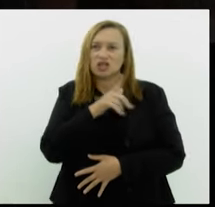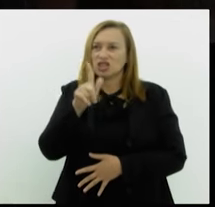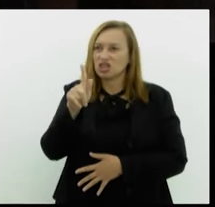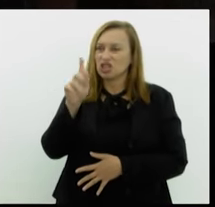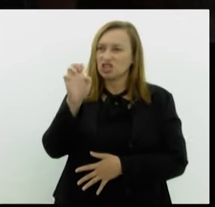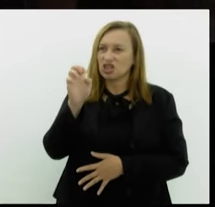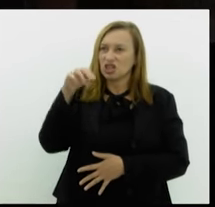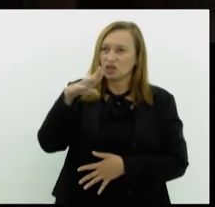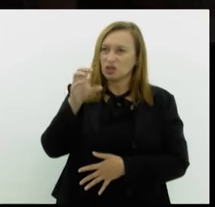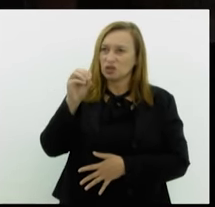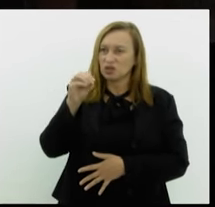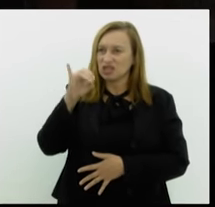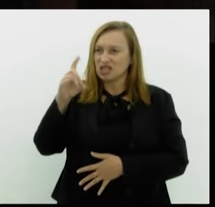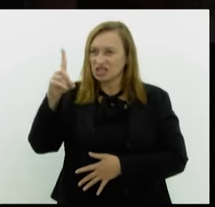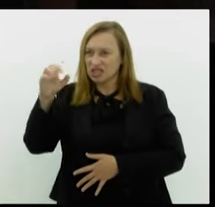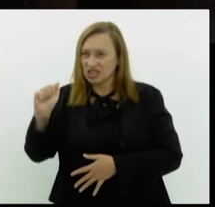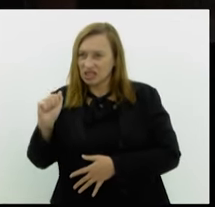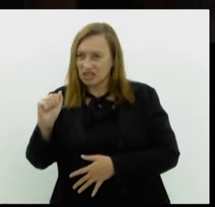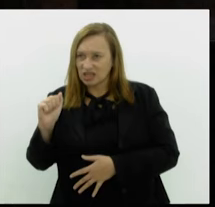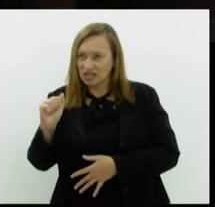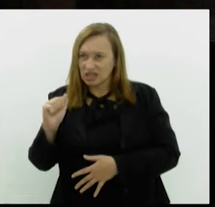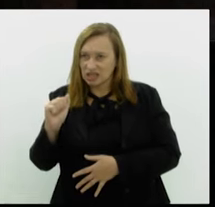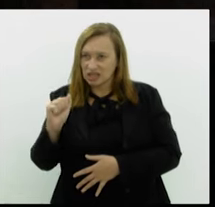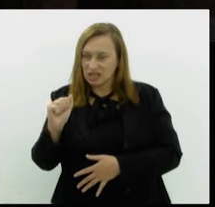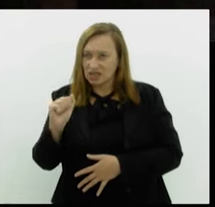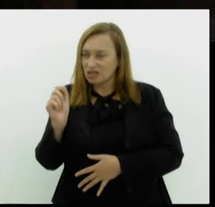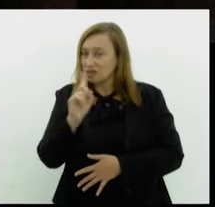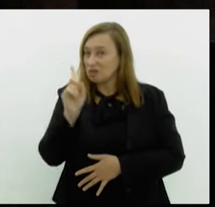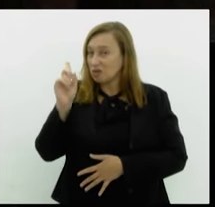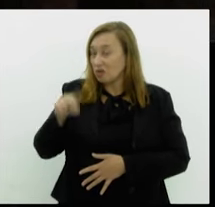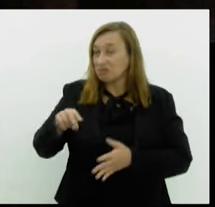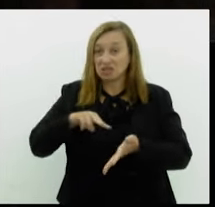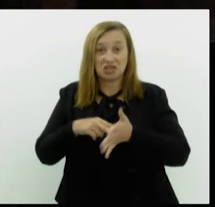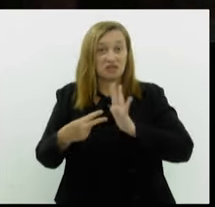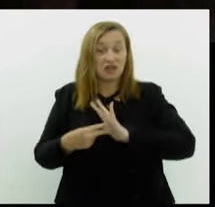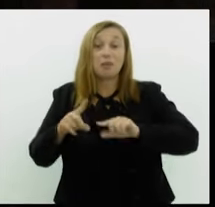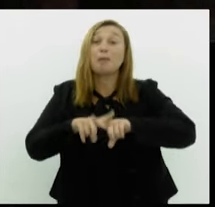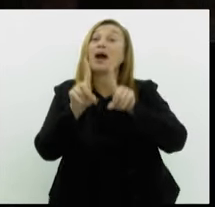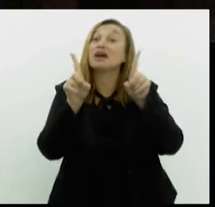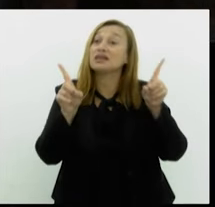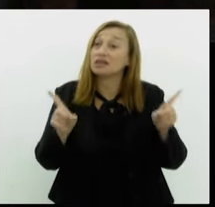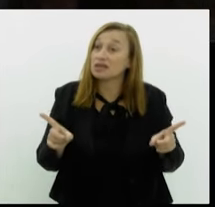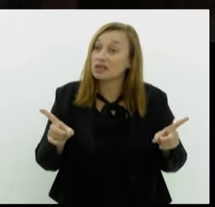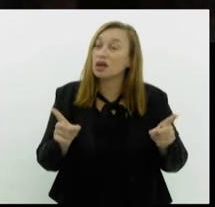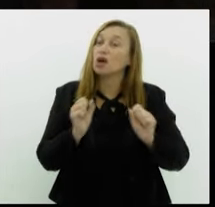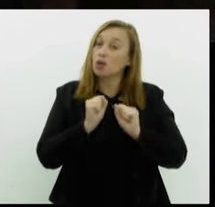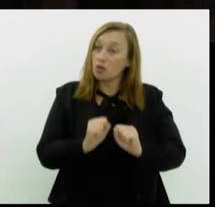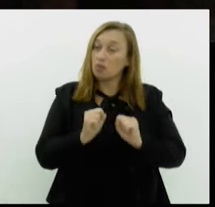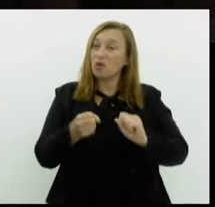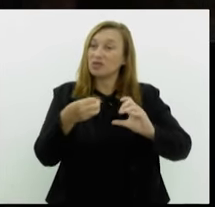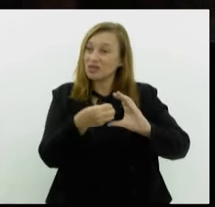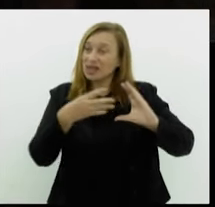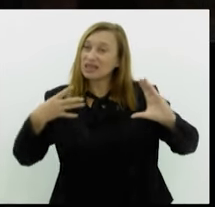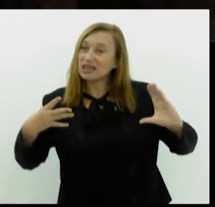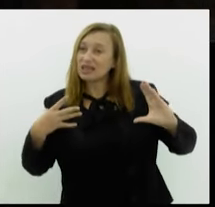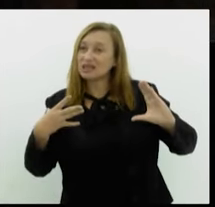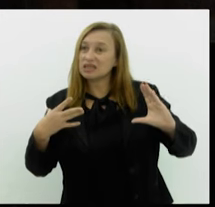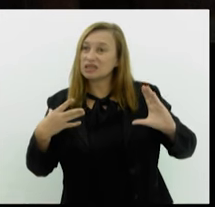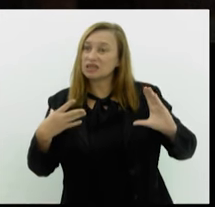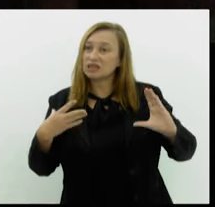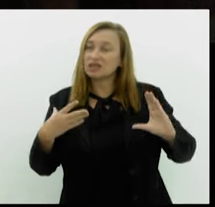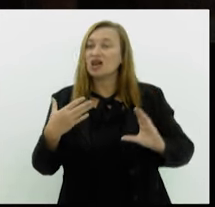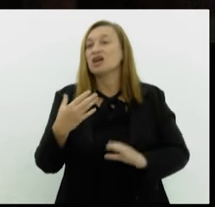isso não se caracteriza como genocídio, mas eu posso caracterizar como uma